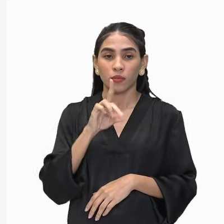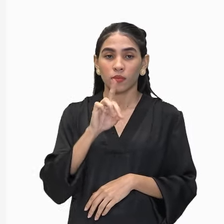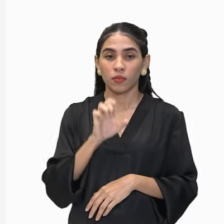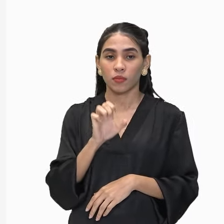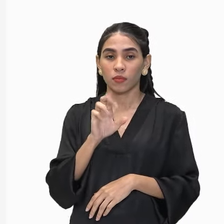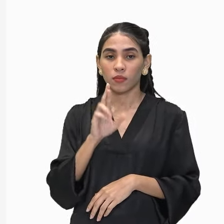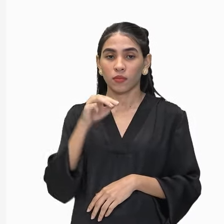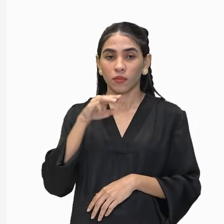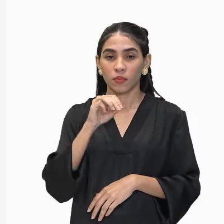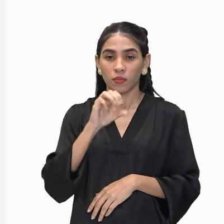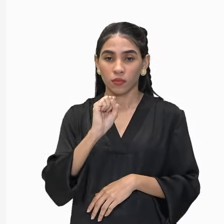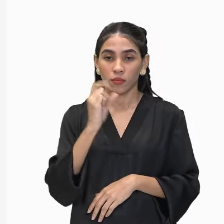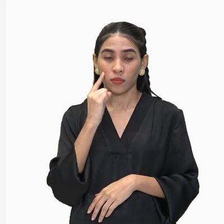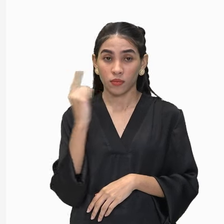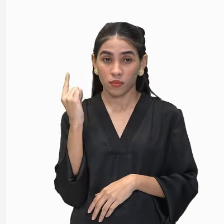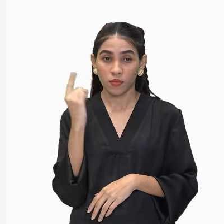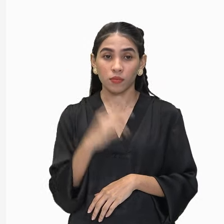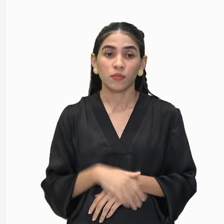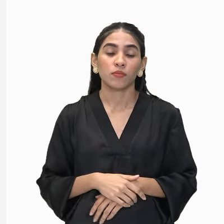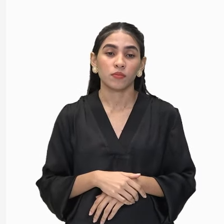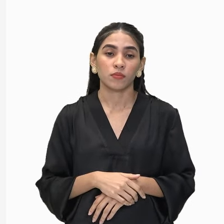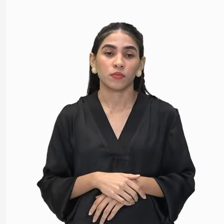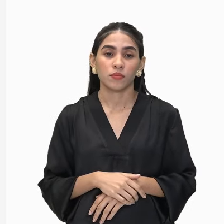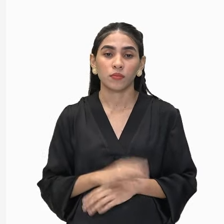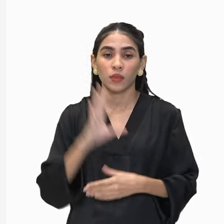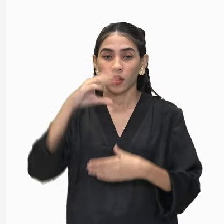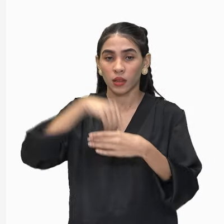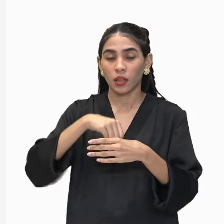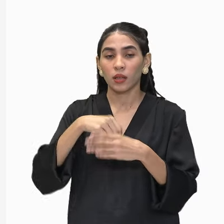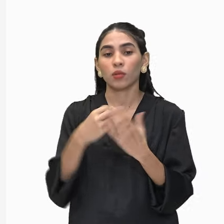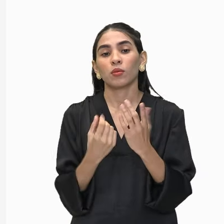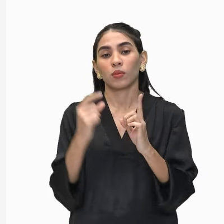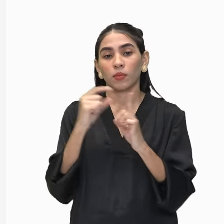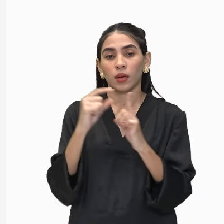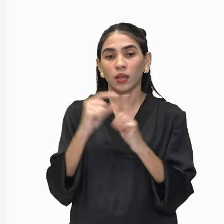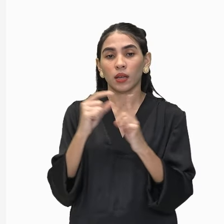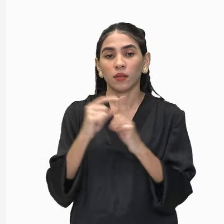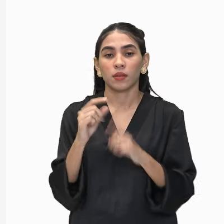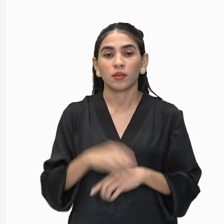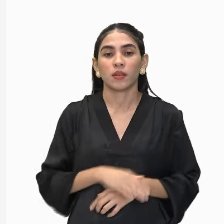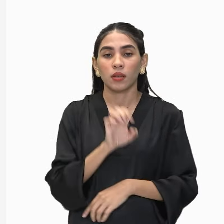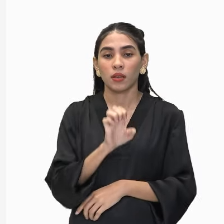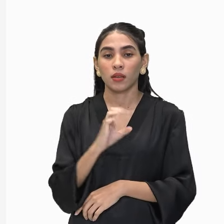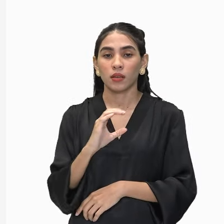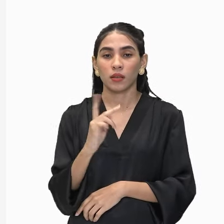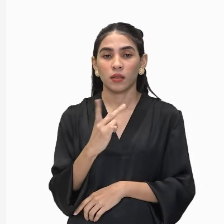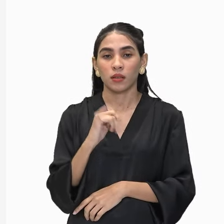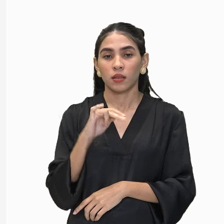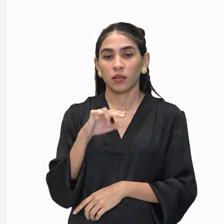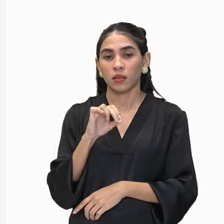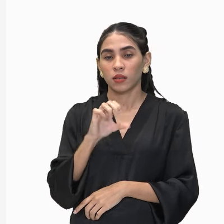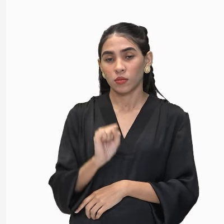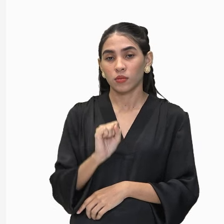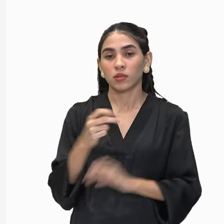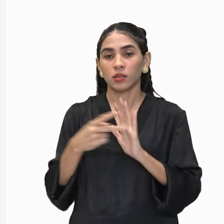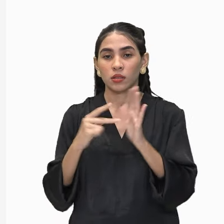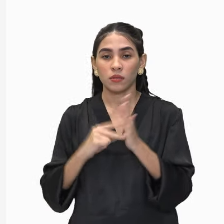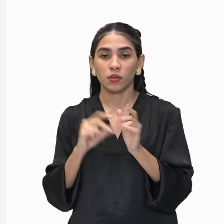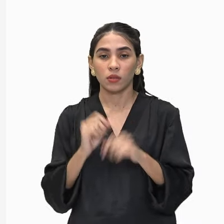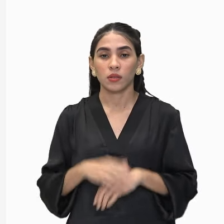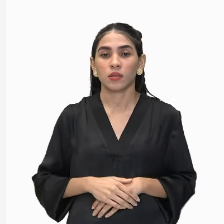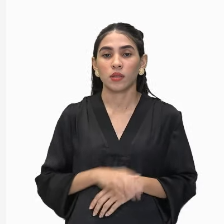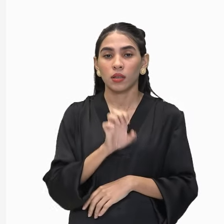momento de aula. Os equinodermos, dentro da etimologia da palavra, equinos significa espinho